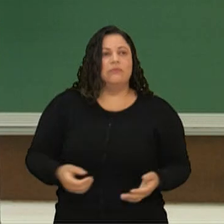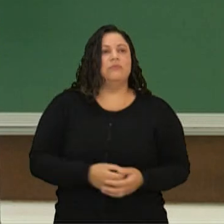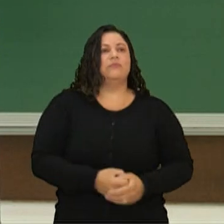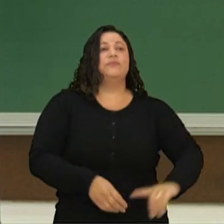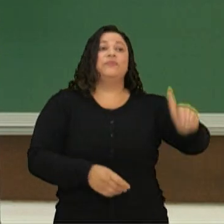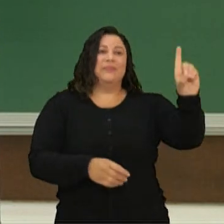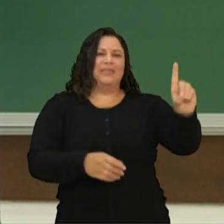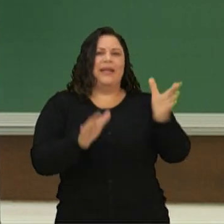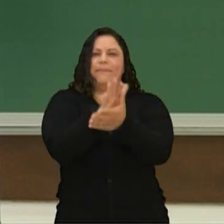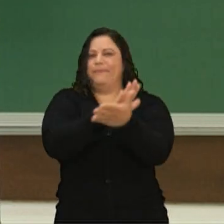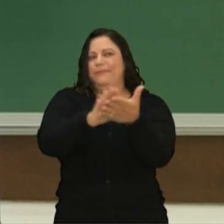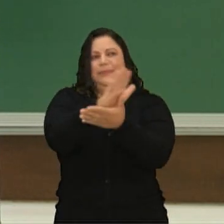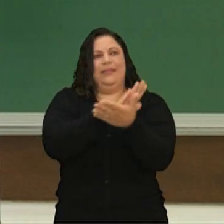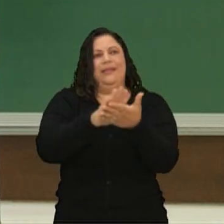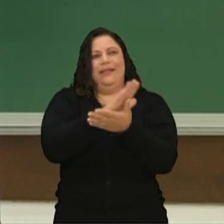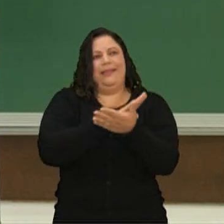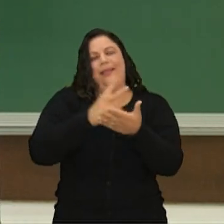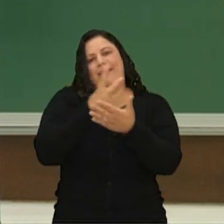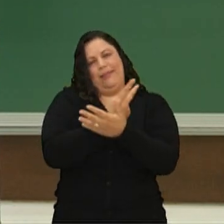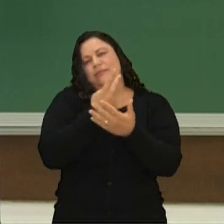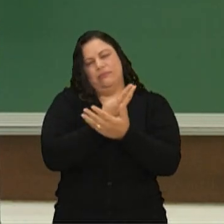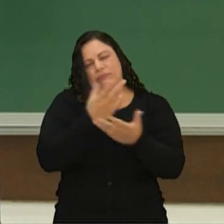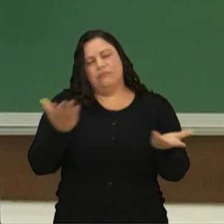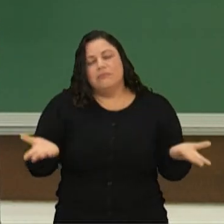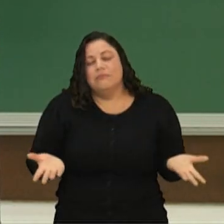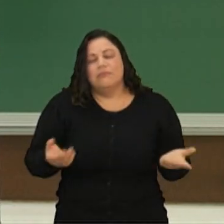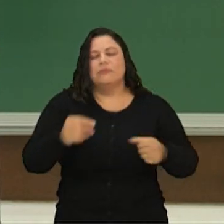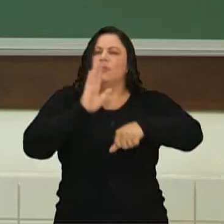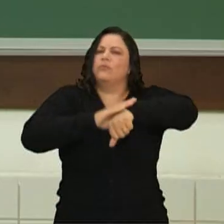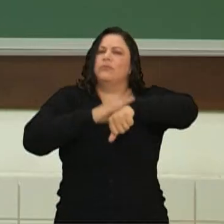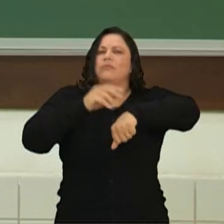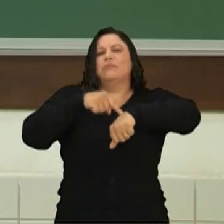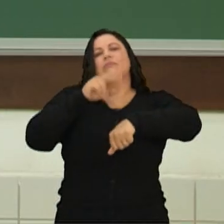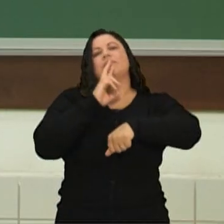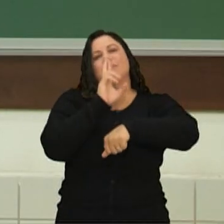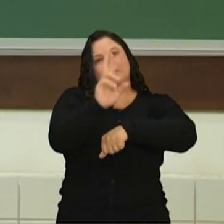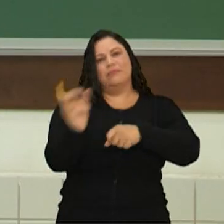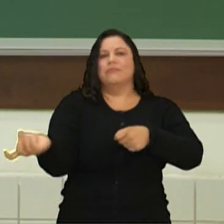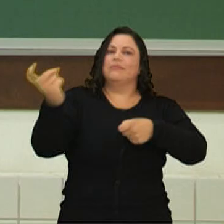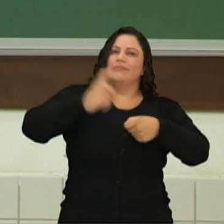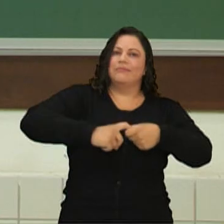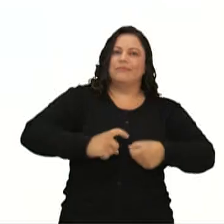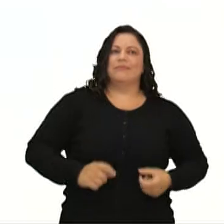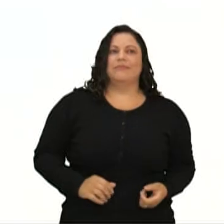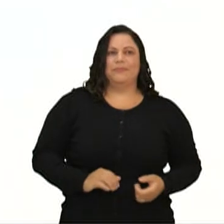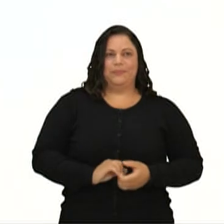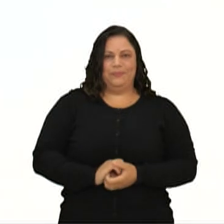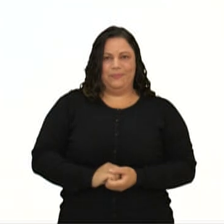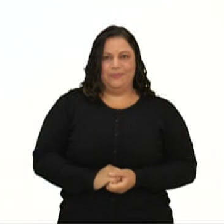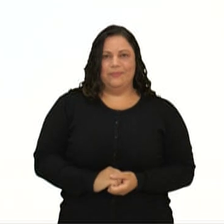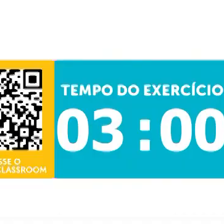D, nenhuma das alternativas está correta? Vou deixar um tempo para você responder, em seguida voltamos com a aula.